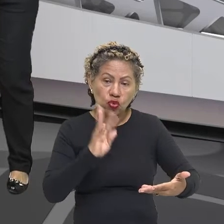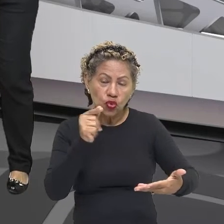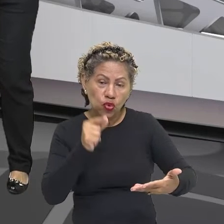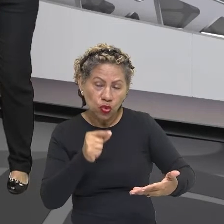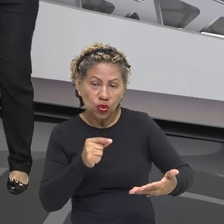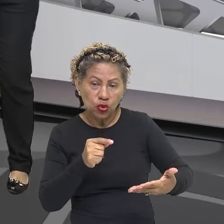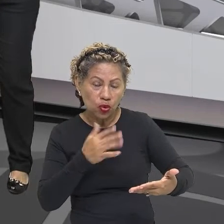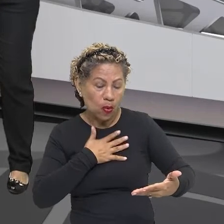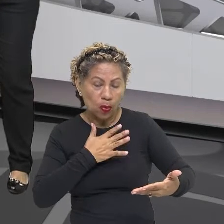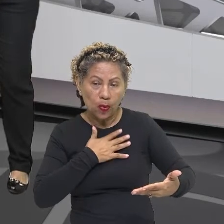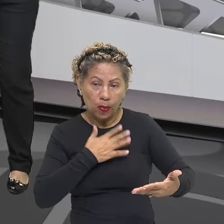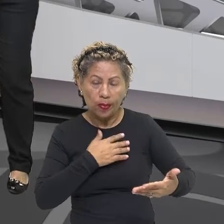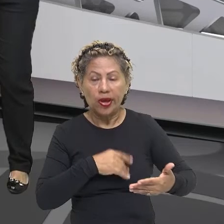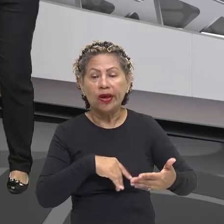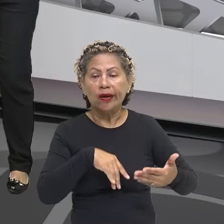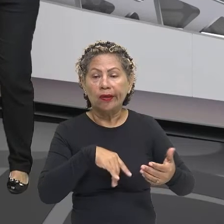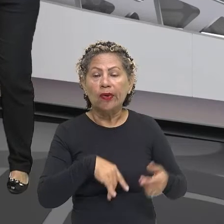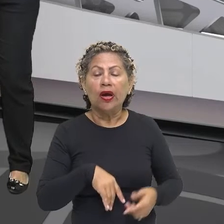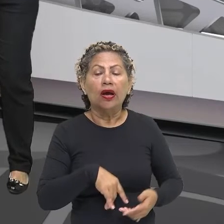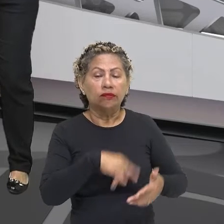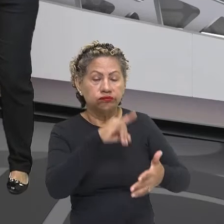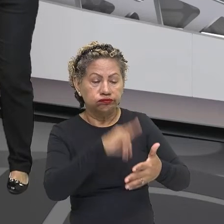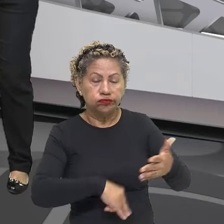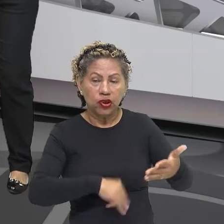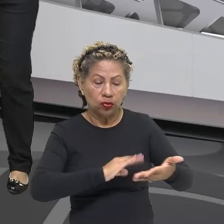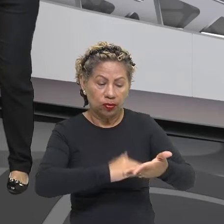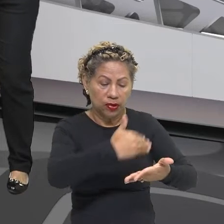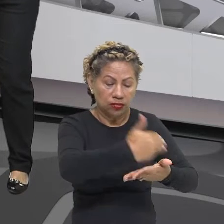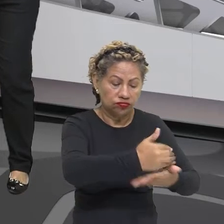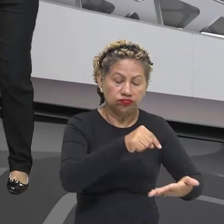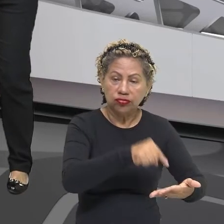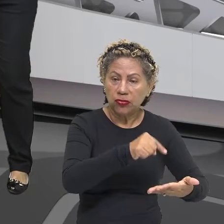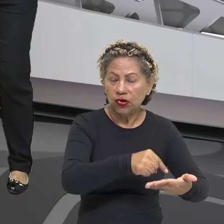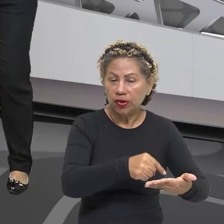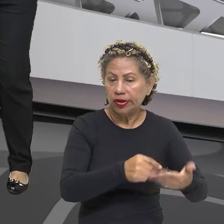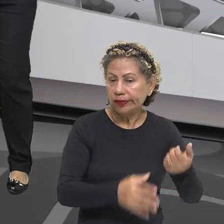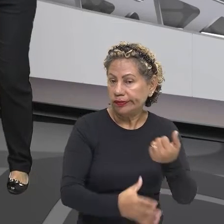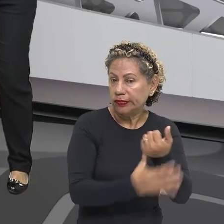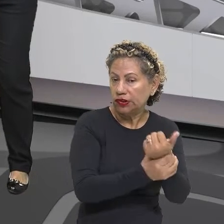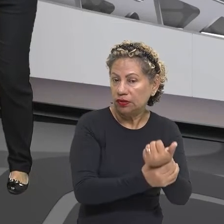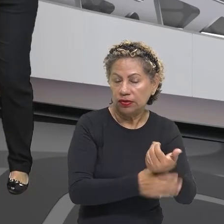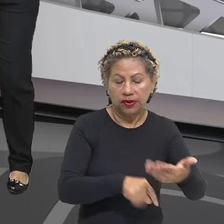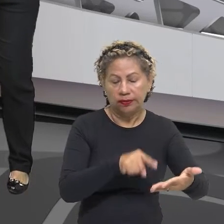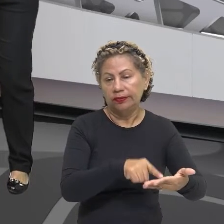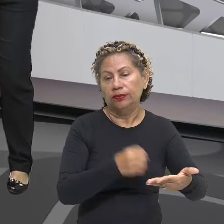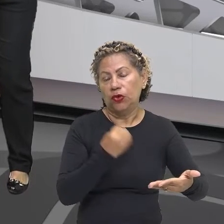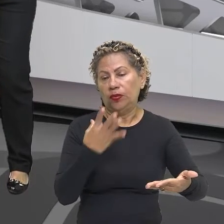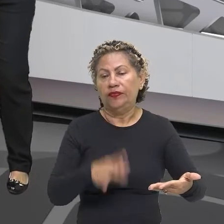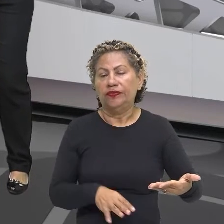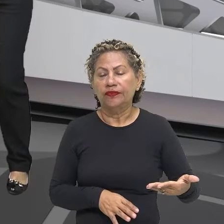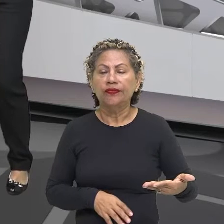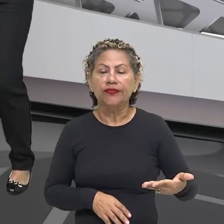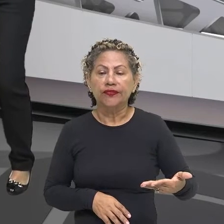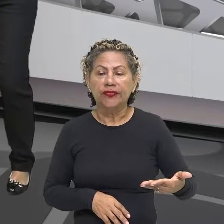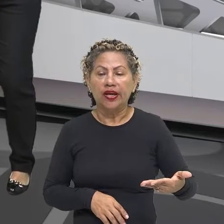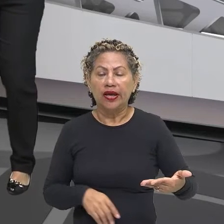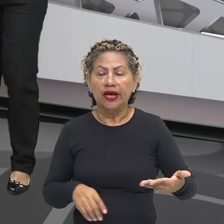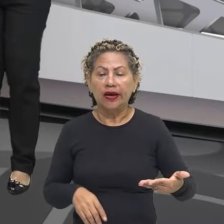são físicos, eles oferecem alguma segurança para a gente? Oferece, mas eles também